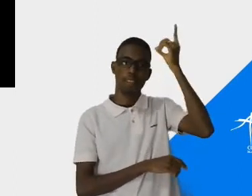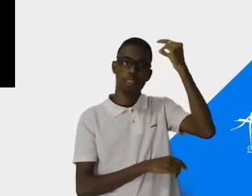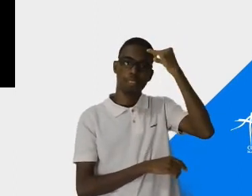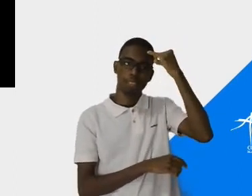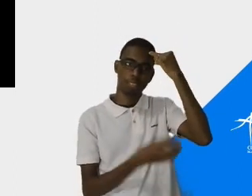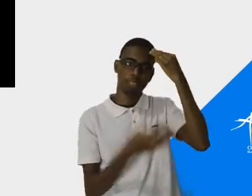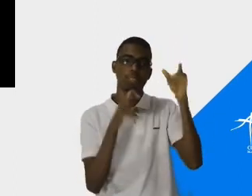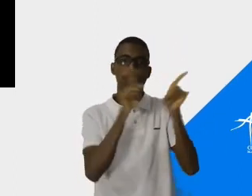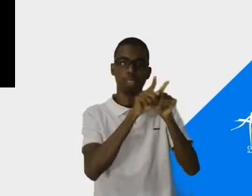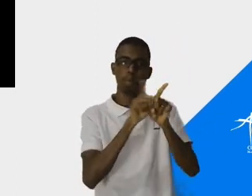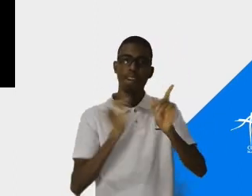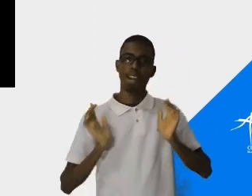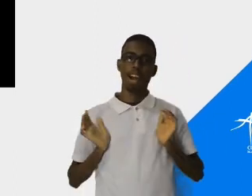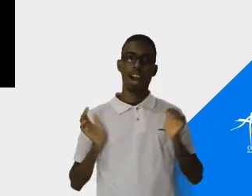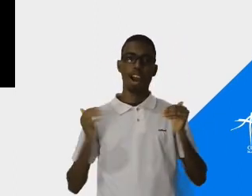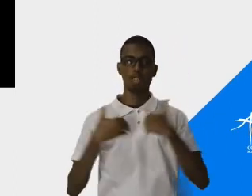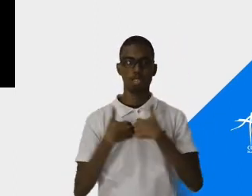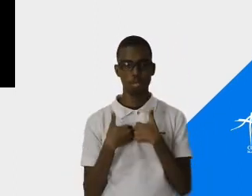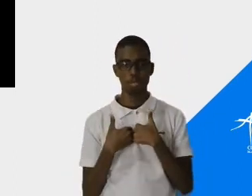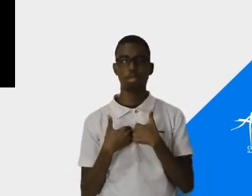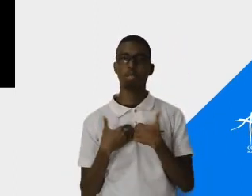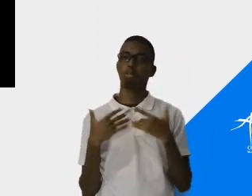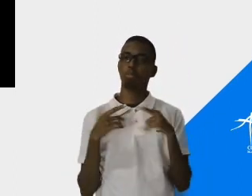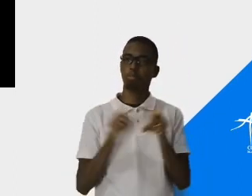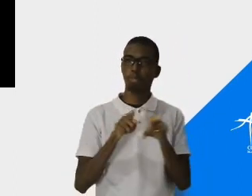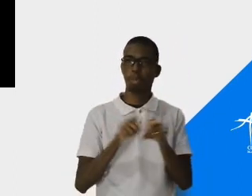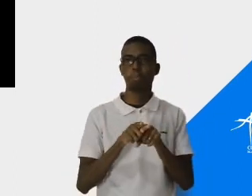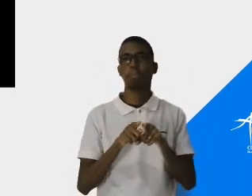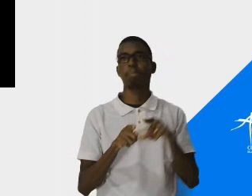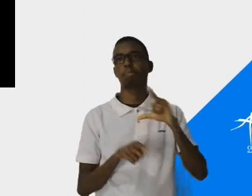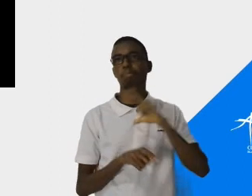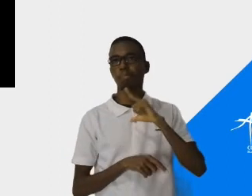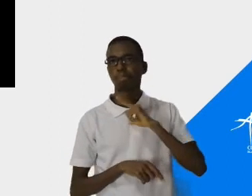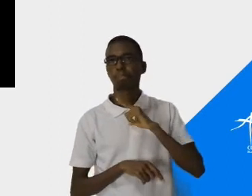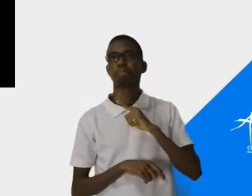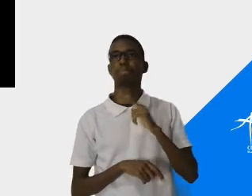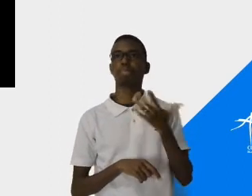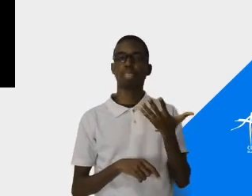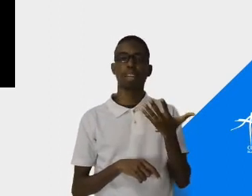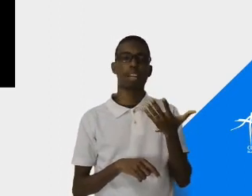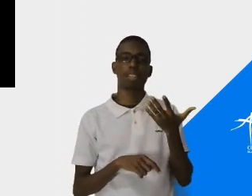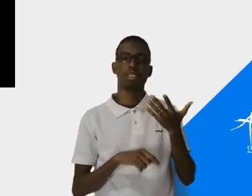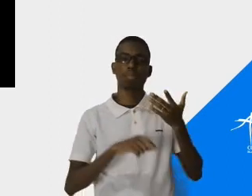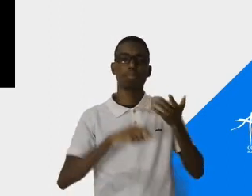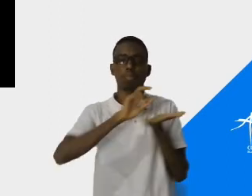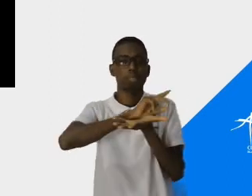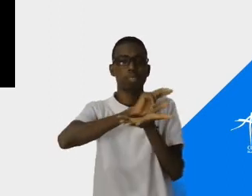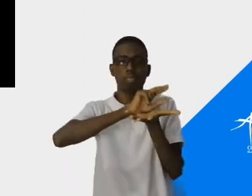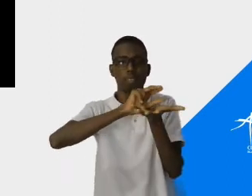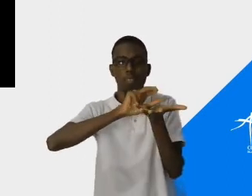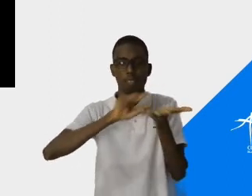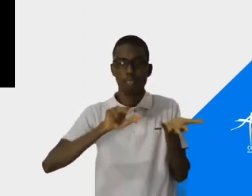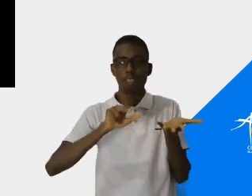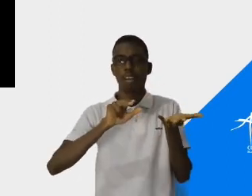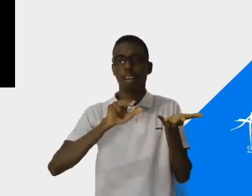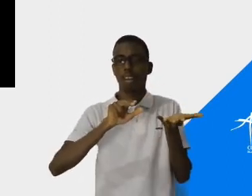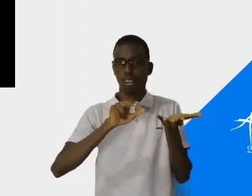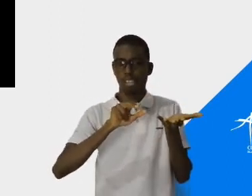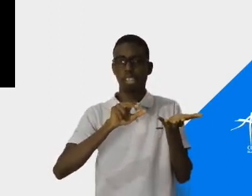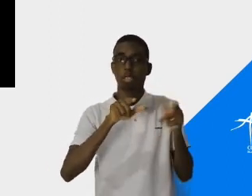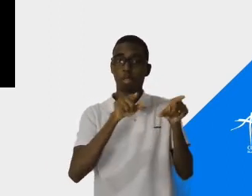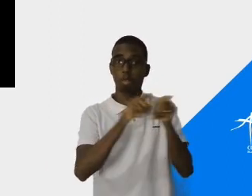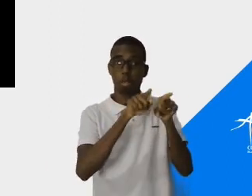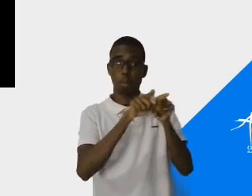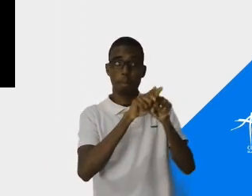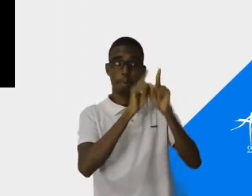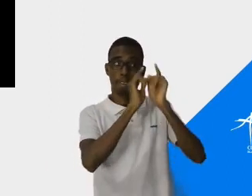exemplo, com um quadro de epilepsia, uma síndrome de Dravet, por exemplo. Os tumores cerebrais, que